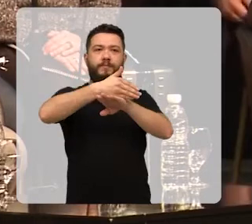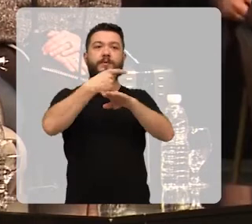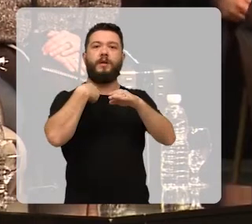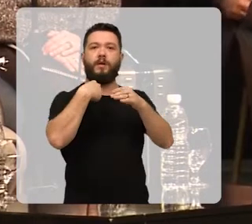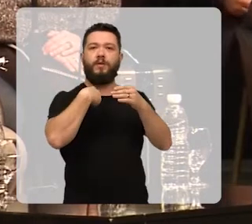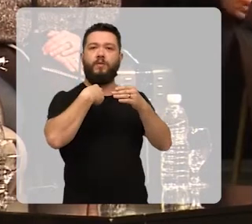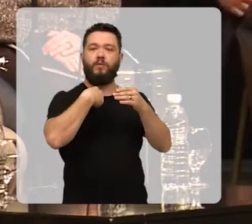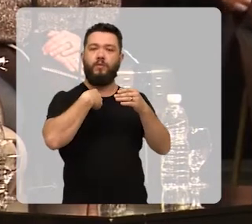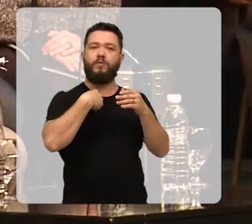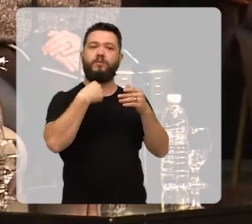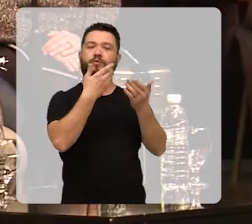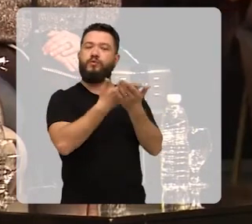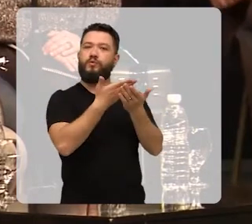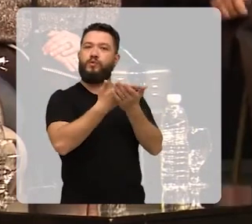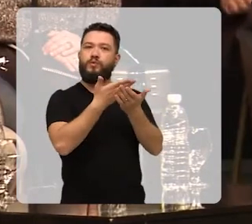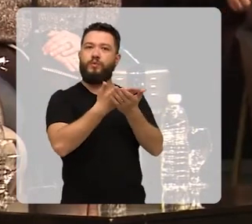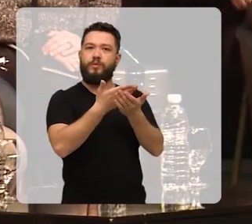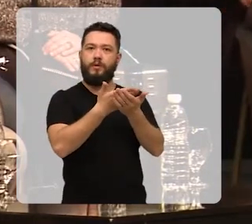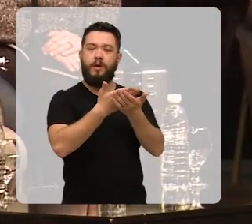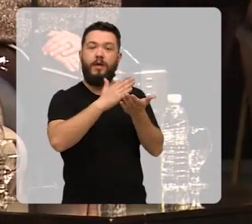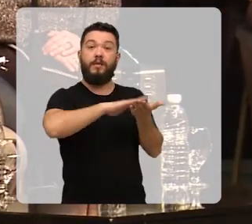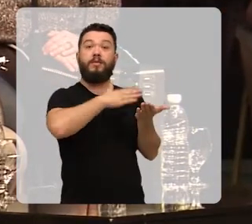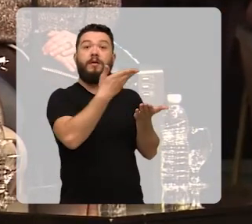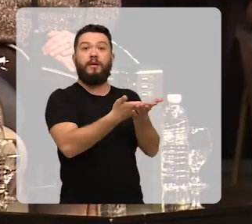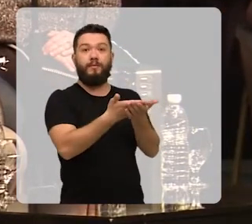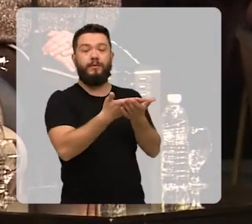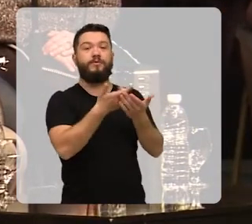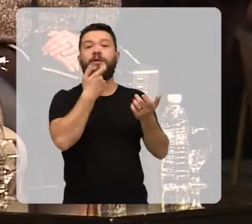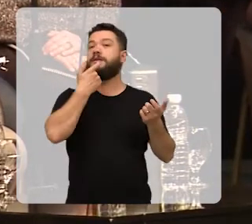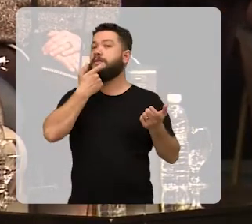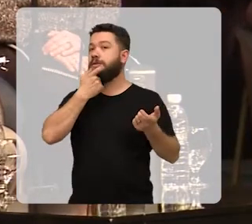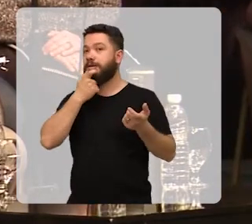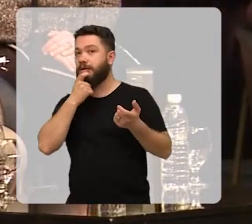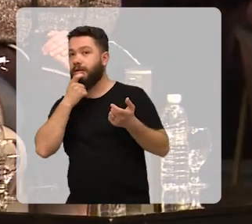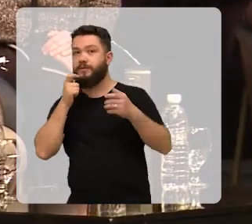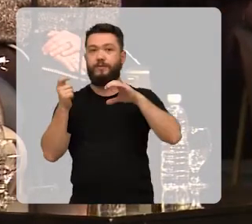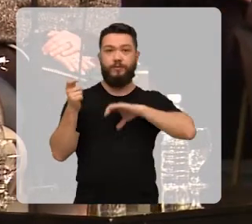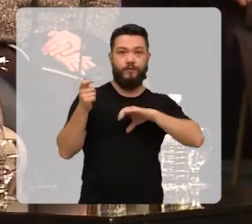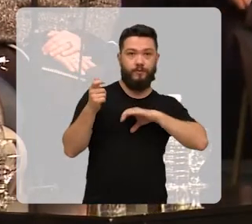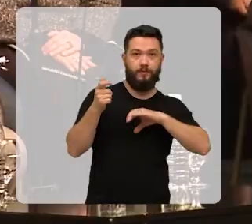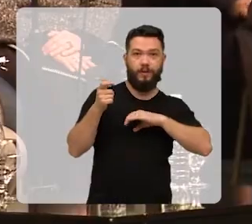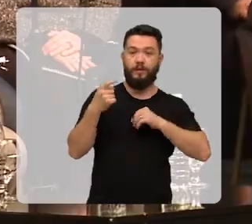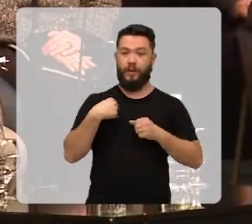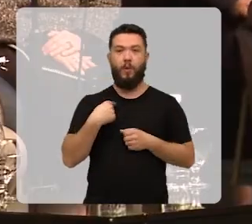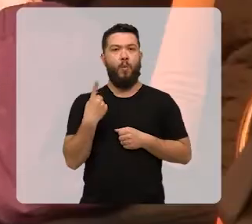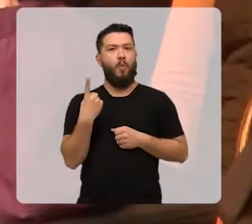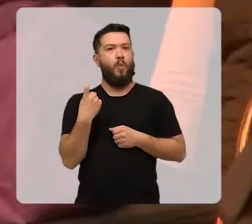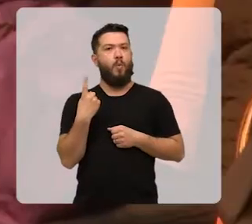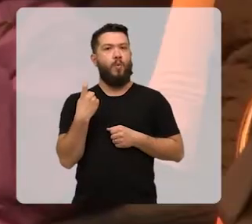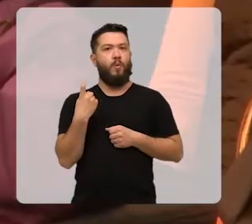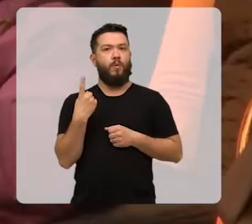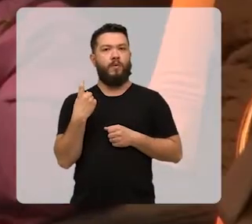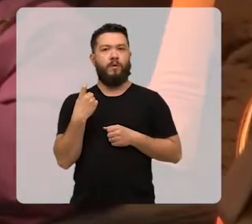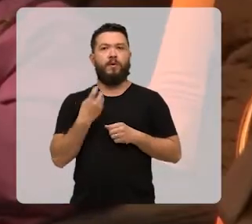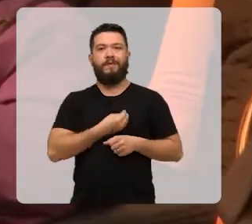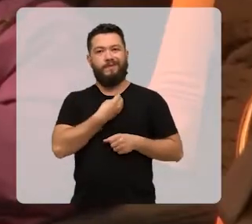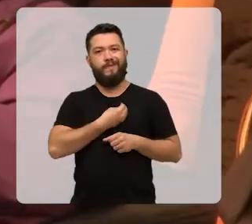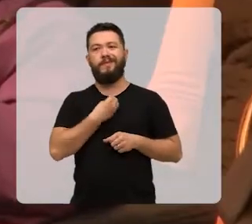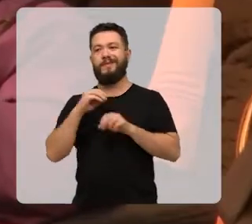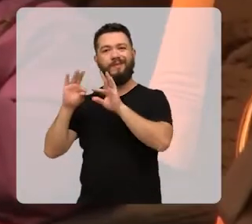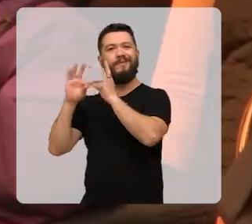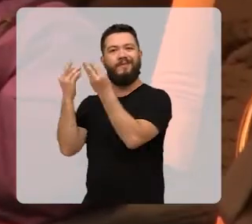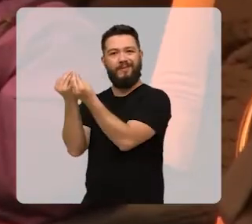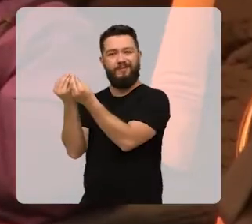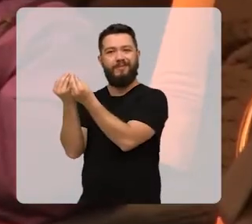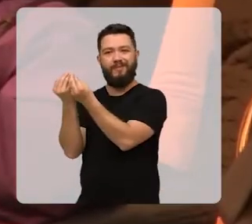intérprete em inglês português sou a única sobrevivente da minha família imediata Hitler por pouco